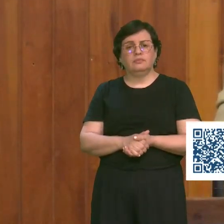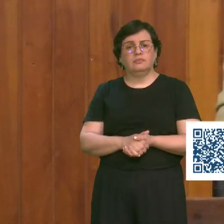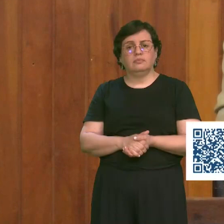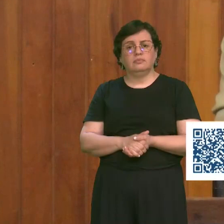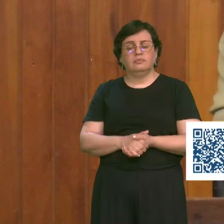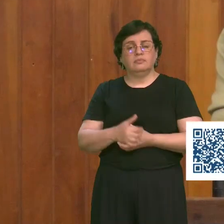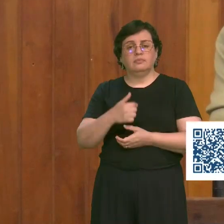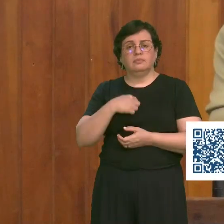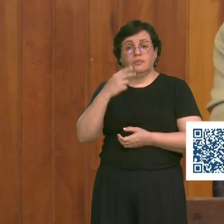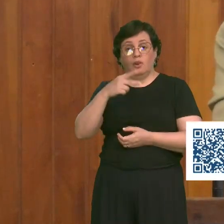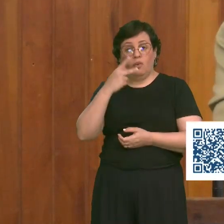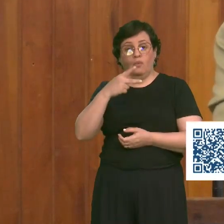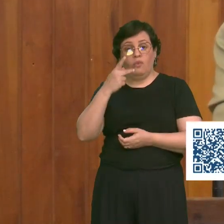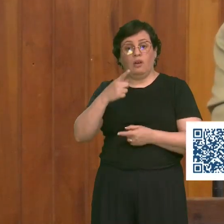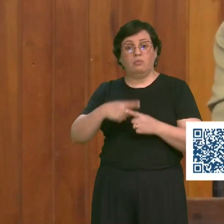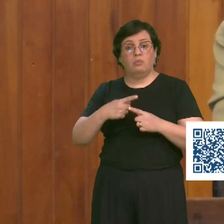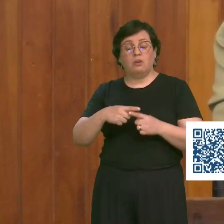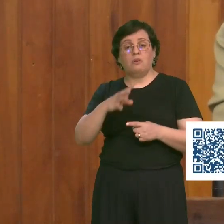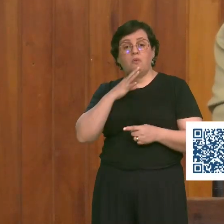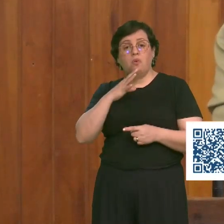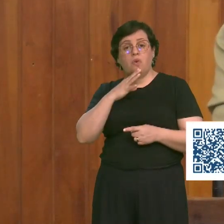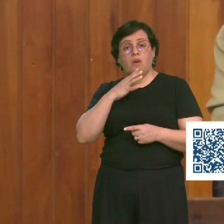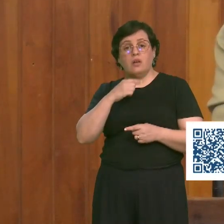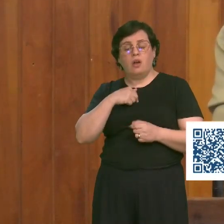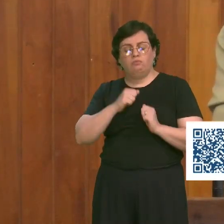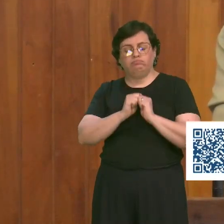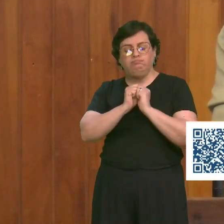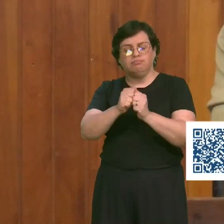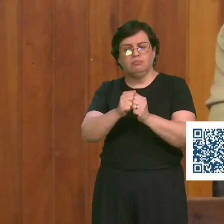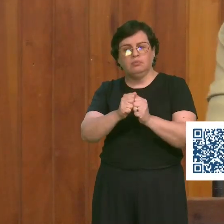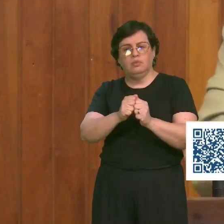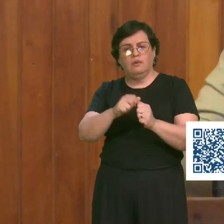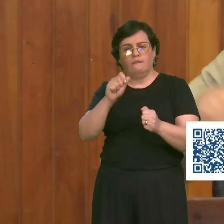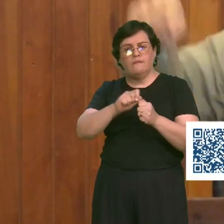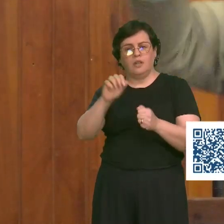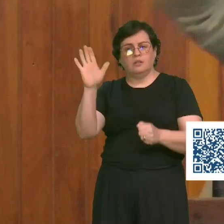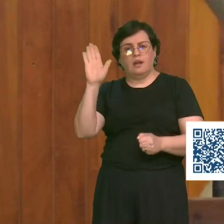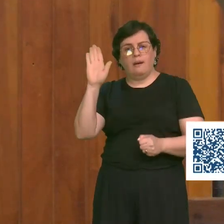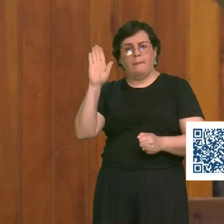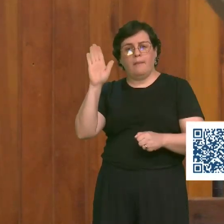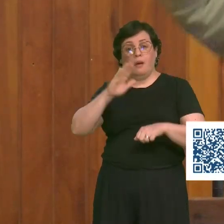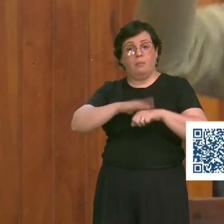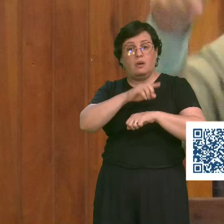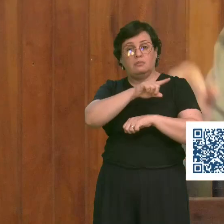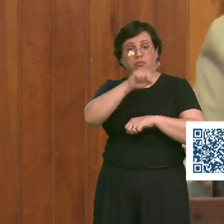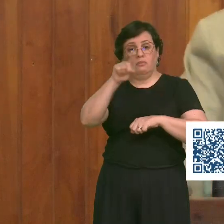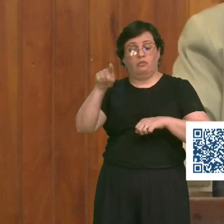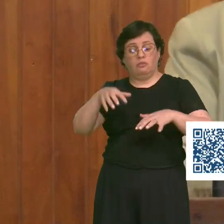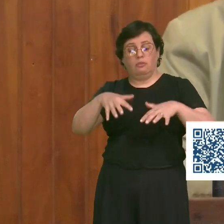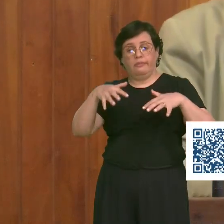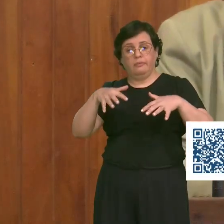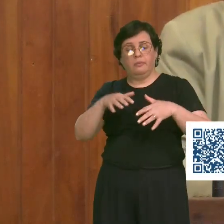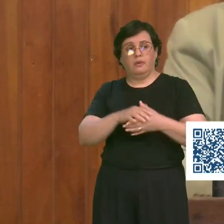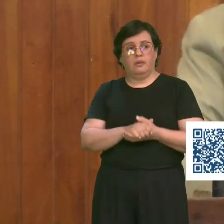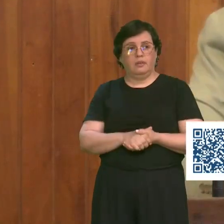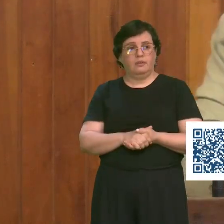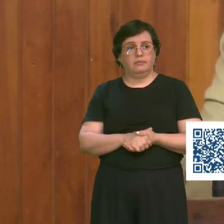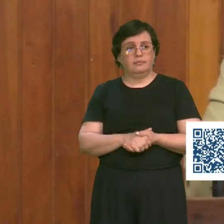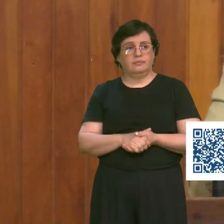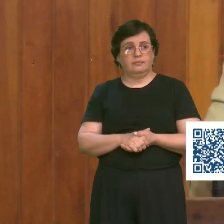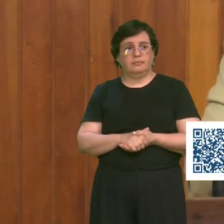eu falo com conhecimento de causa eu andei junto fiz campanha mais do que qualquer um que se encontra hoje